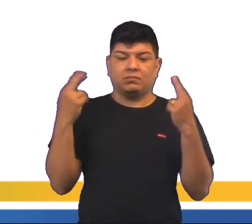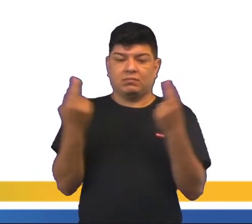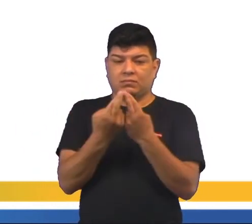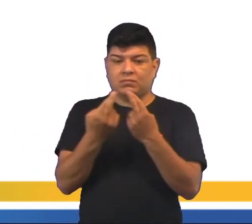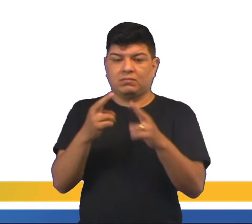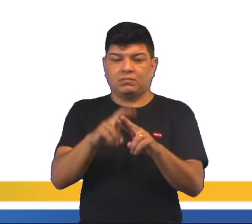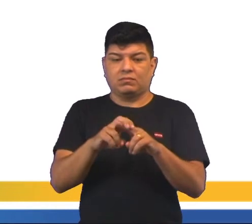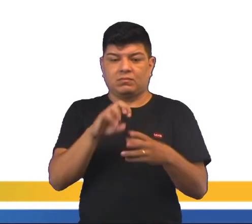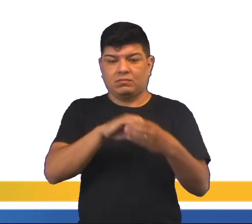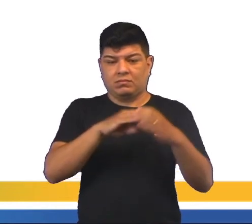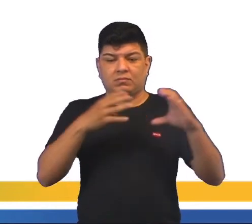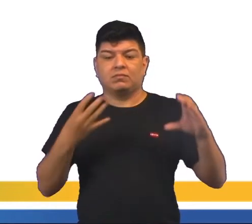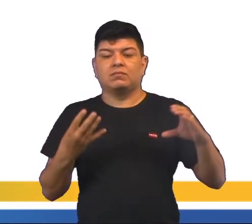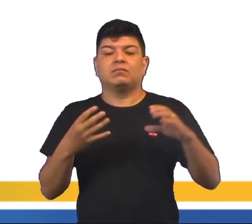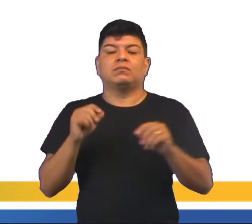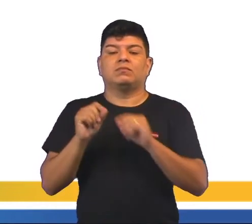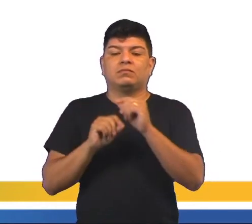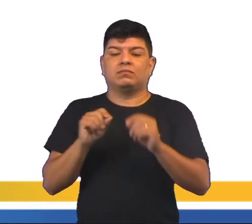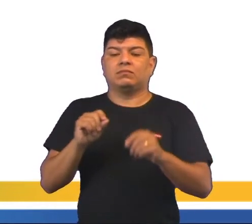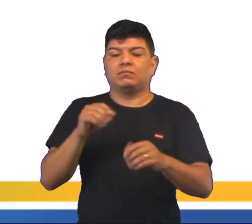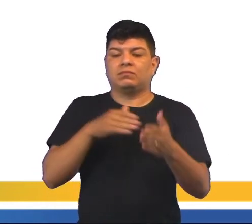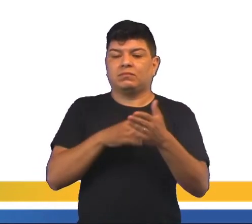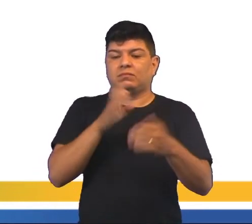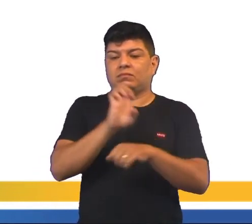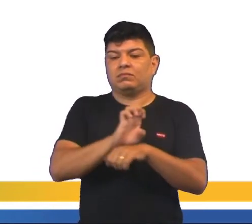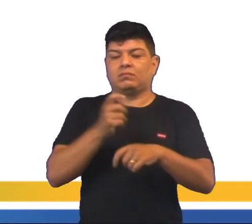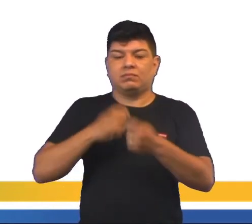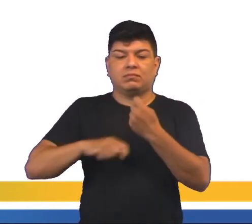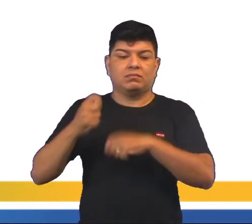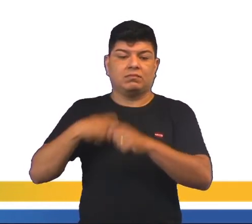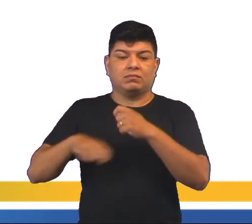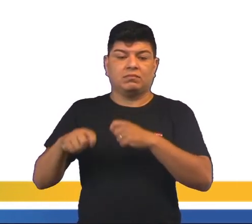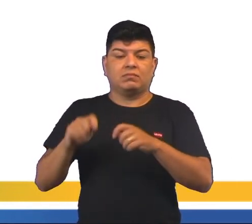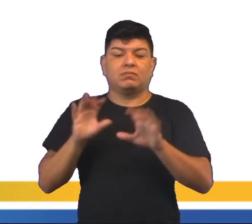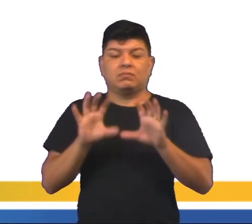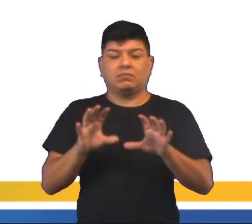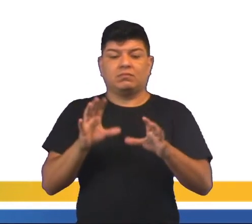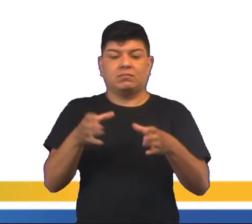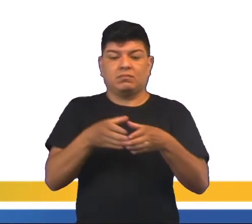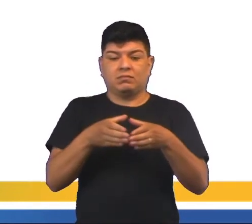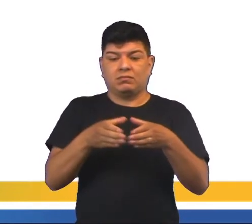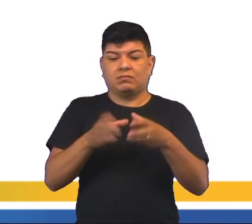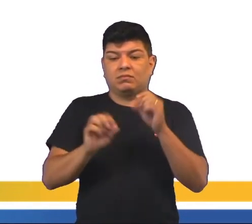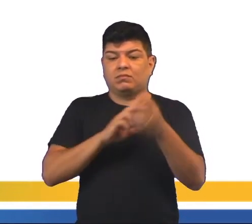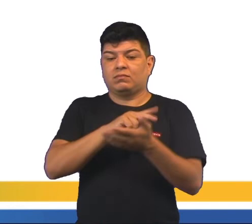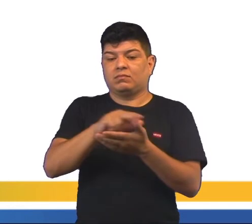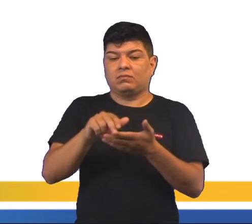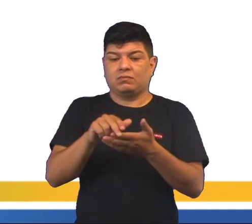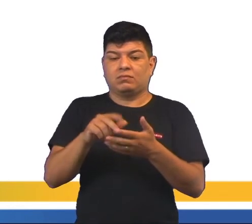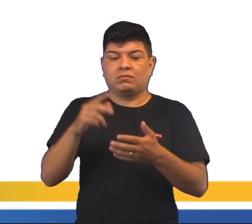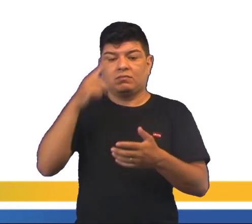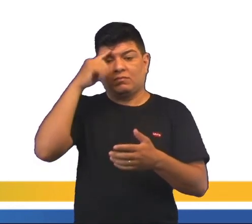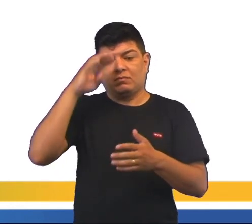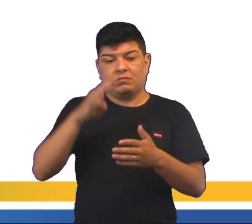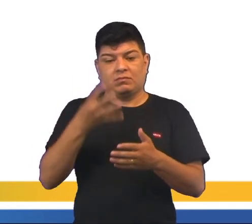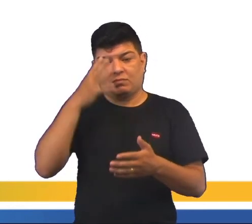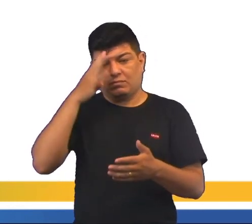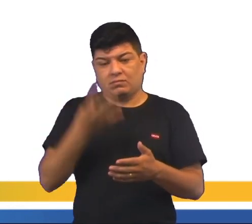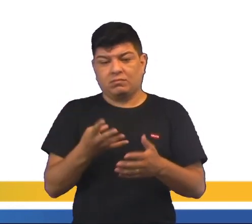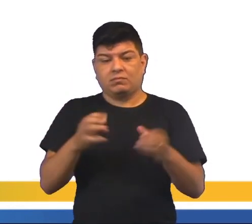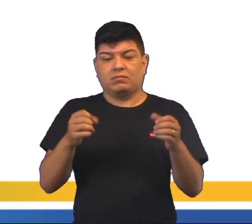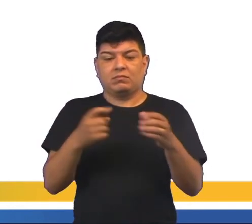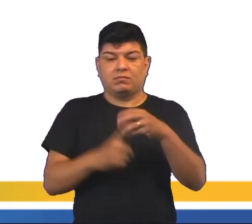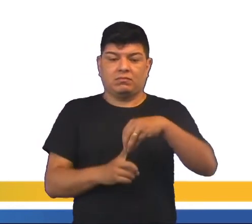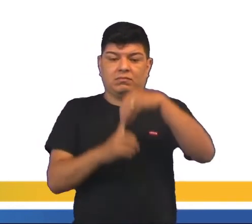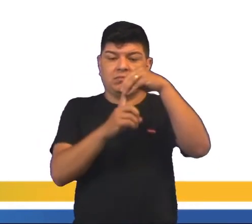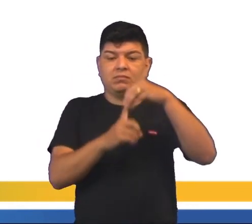né. Caracterizou-se por uma forte intervenção do Estado na economia e consistiu, né, num conjunto de medidas que visavam unificar